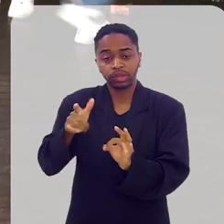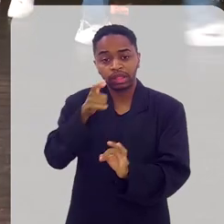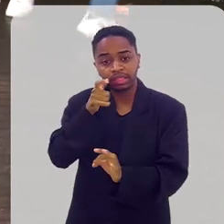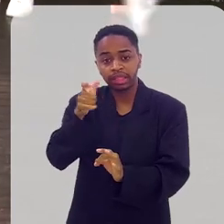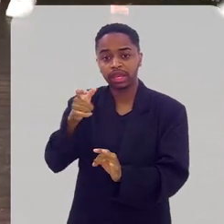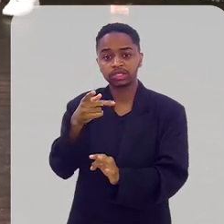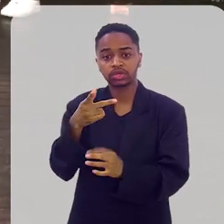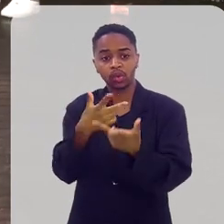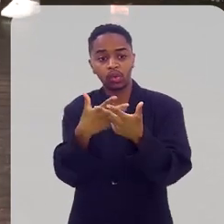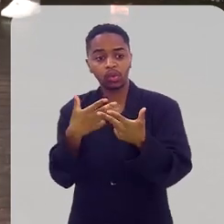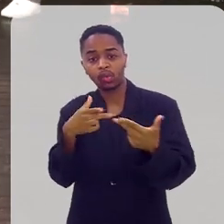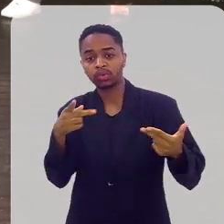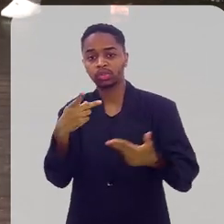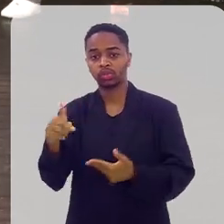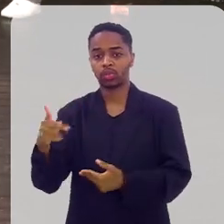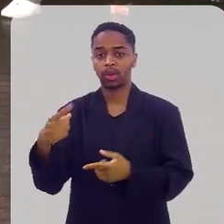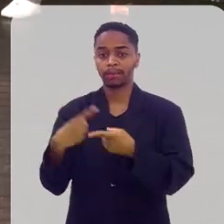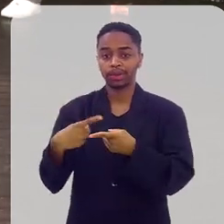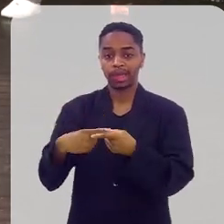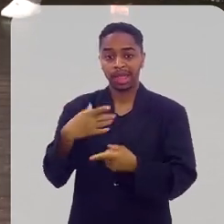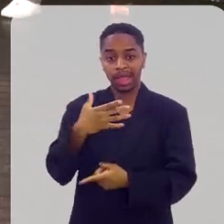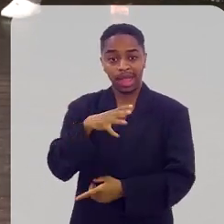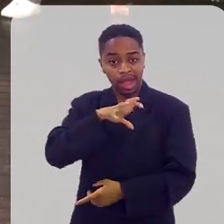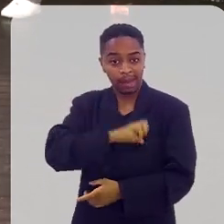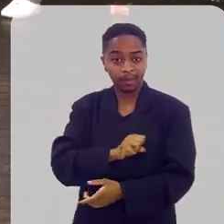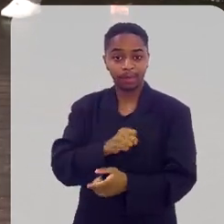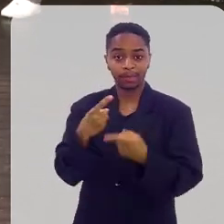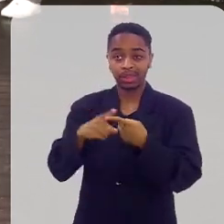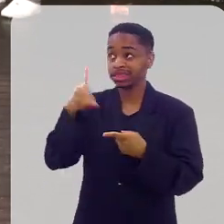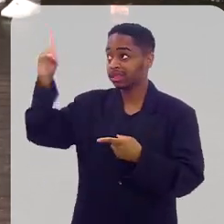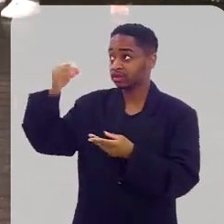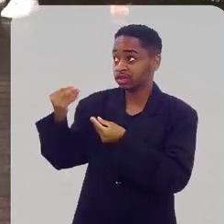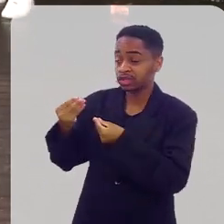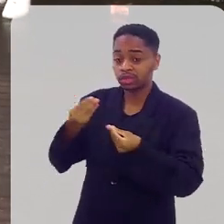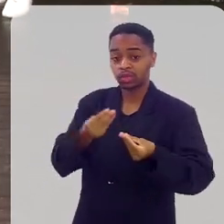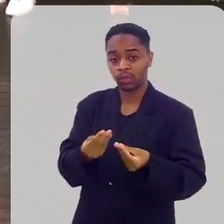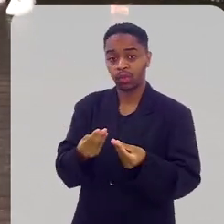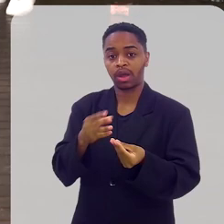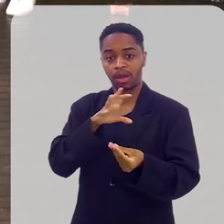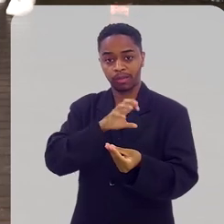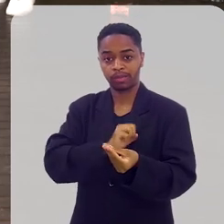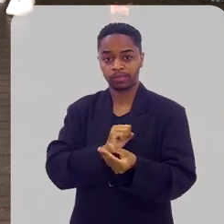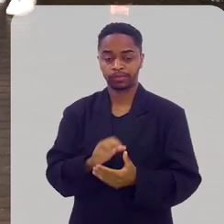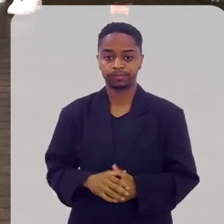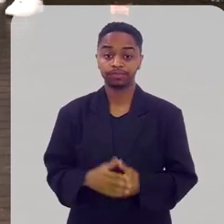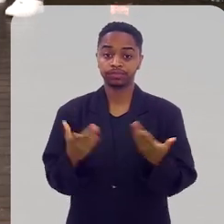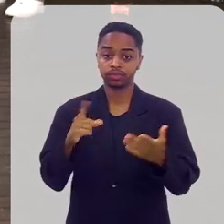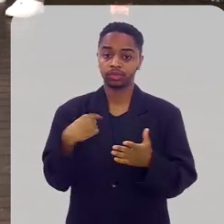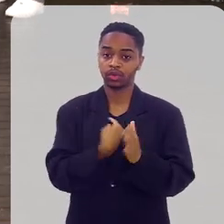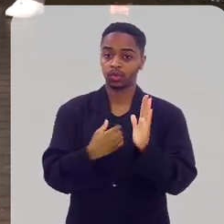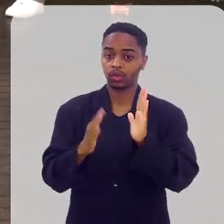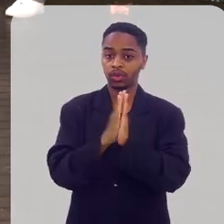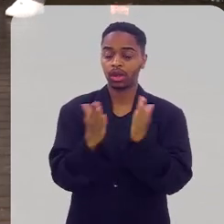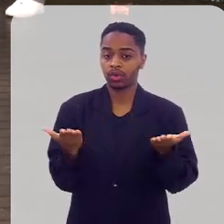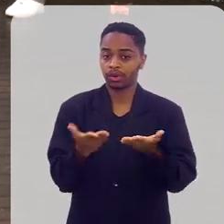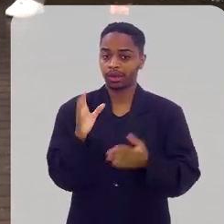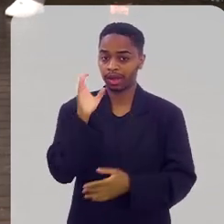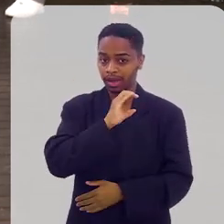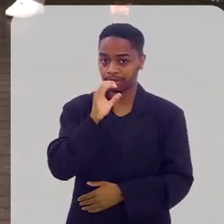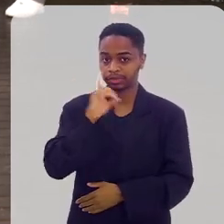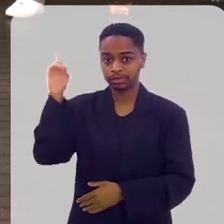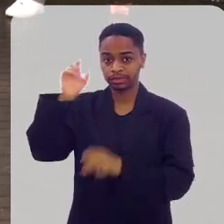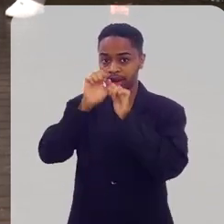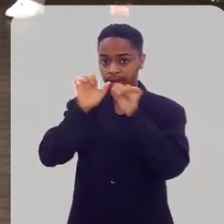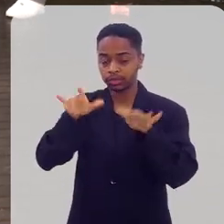nas suas posses. Ele te ama porque Deus assim colocou esse amor no coração. Então a gente vai fazer uma oração aqui rápida, tá? Para que